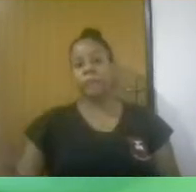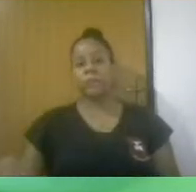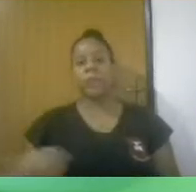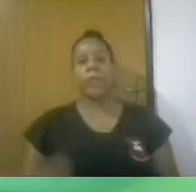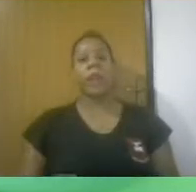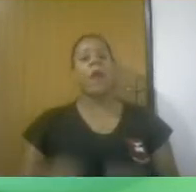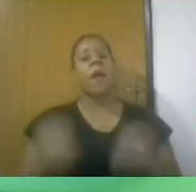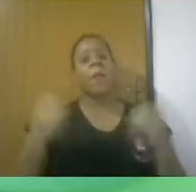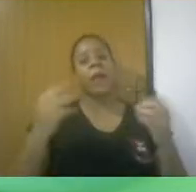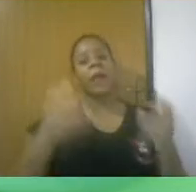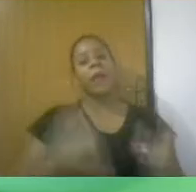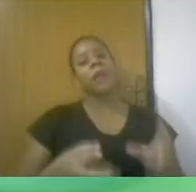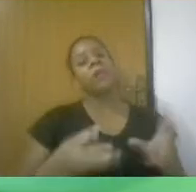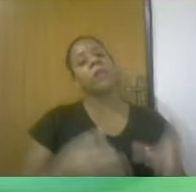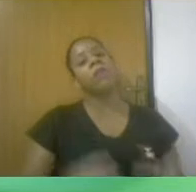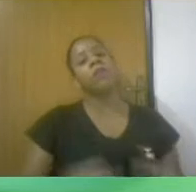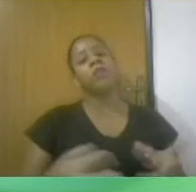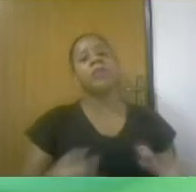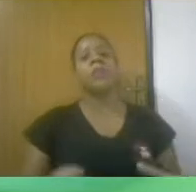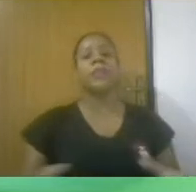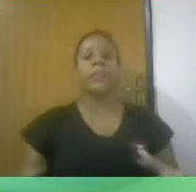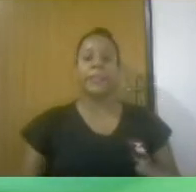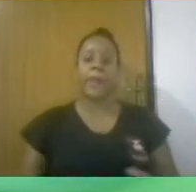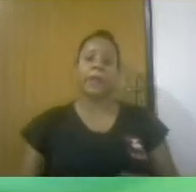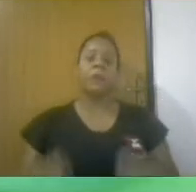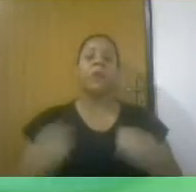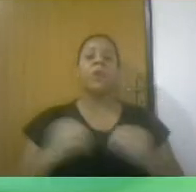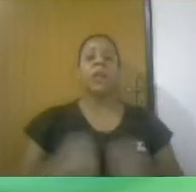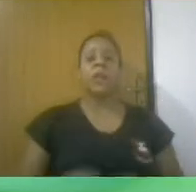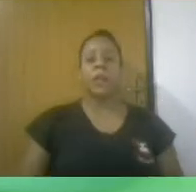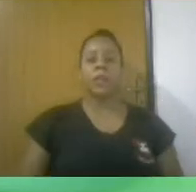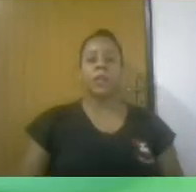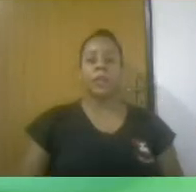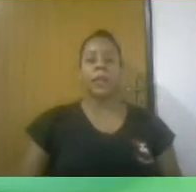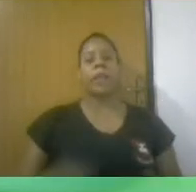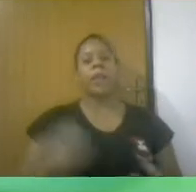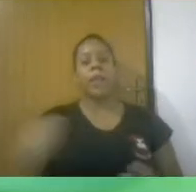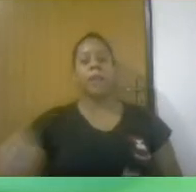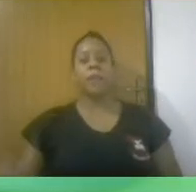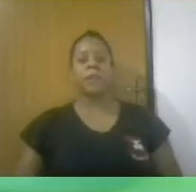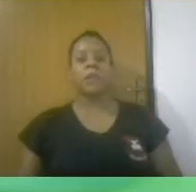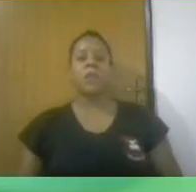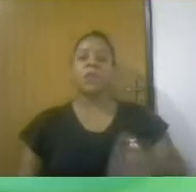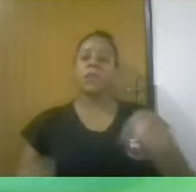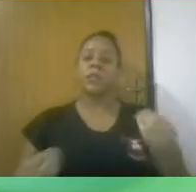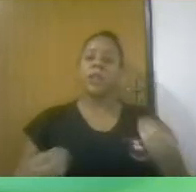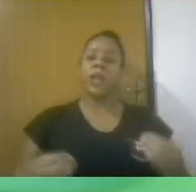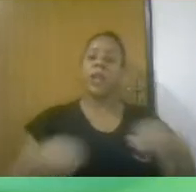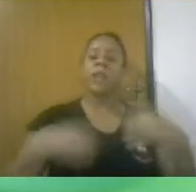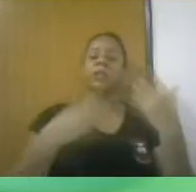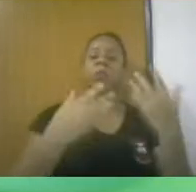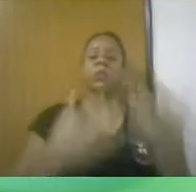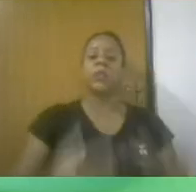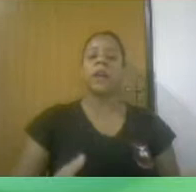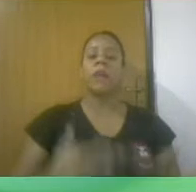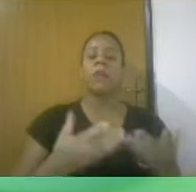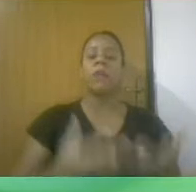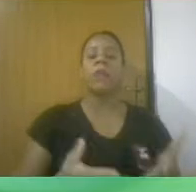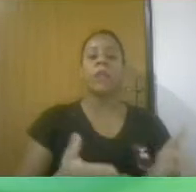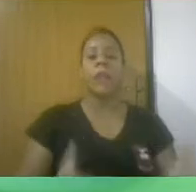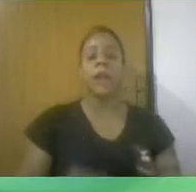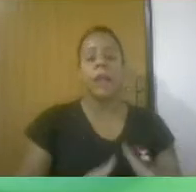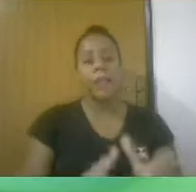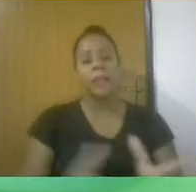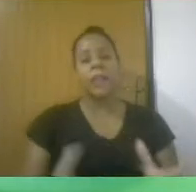terra, né, para cada um donatário. O que era o donatário? Era a pessoa que seria responsável